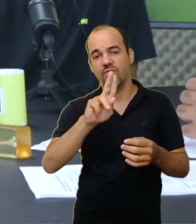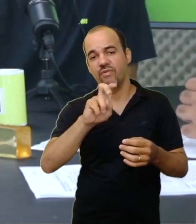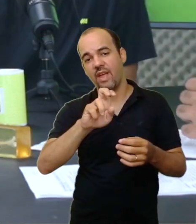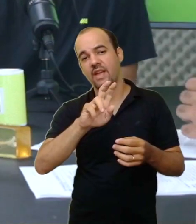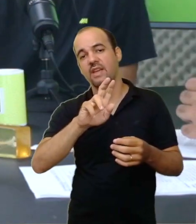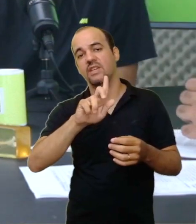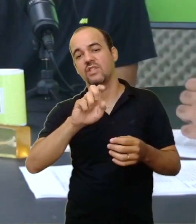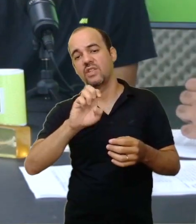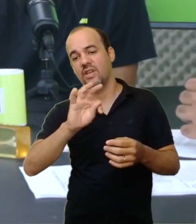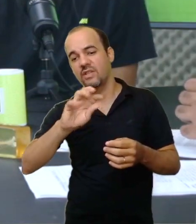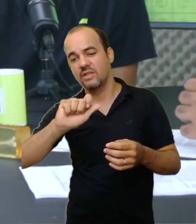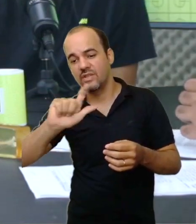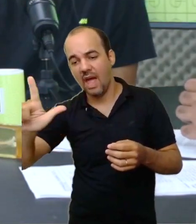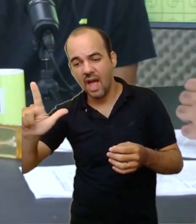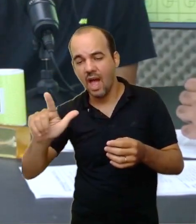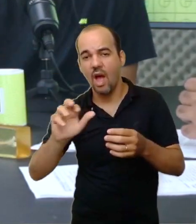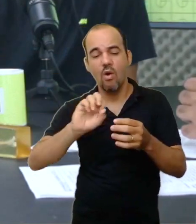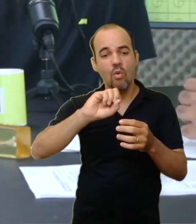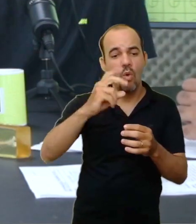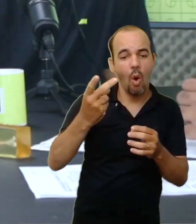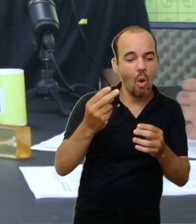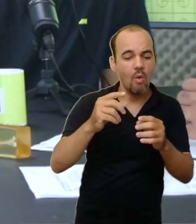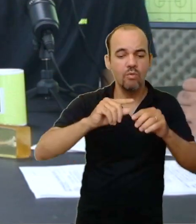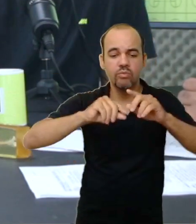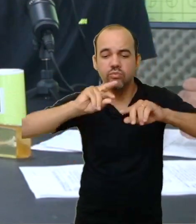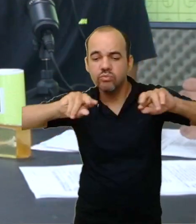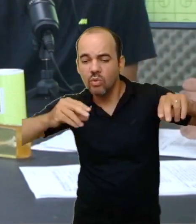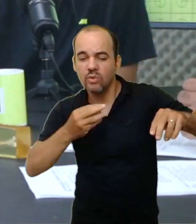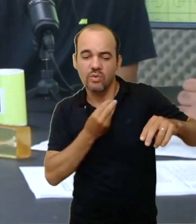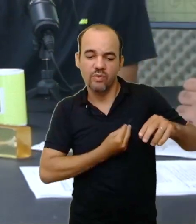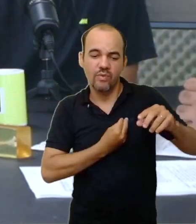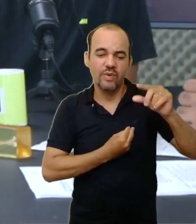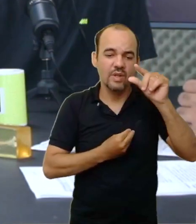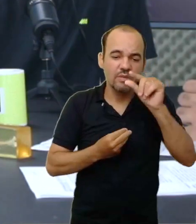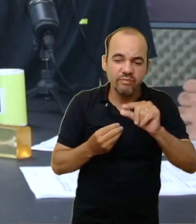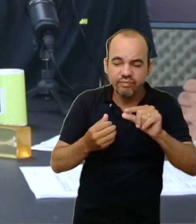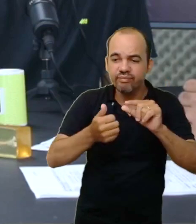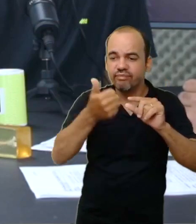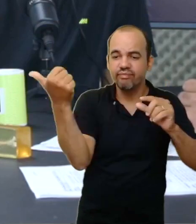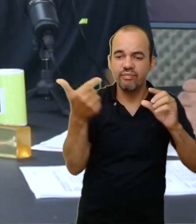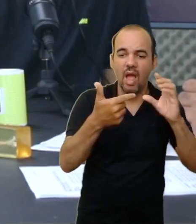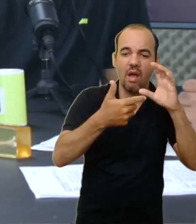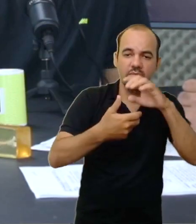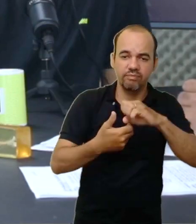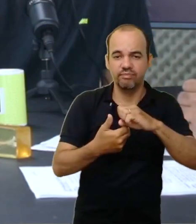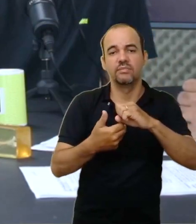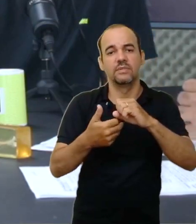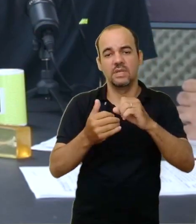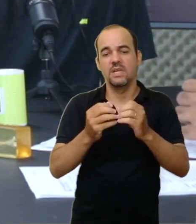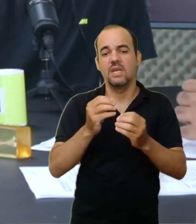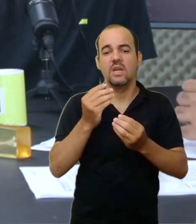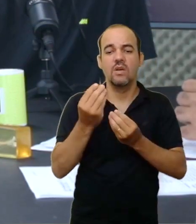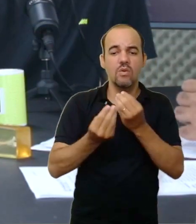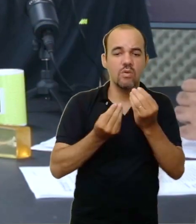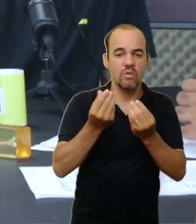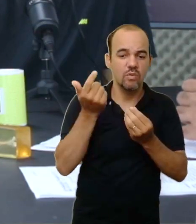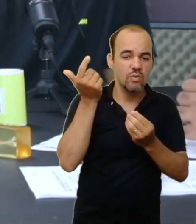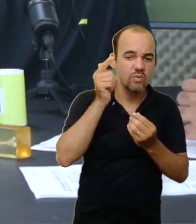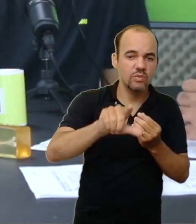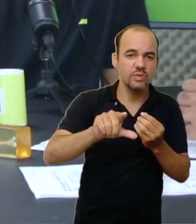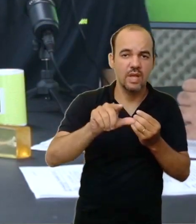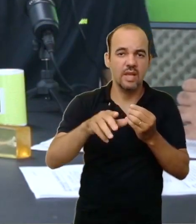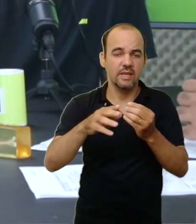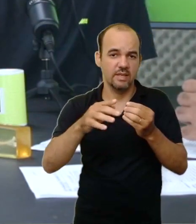Então, partindo desse pressuposto de que um maior se alimenta do menor, a gente consegue corroborar se